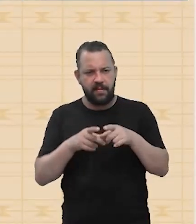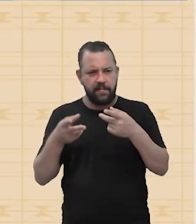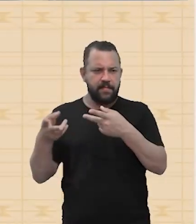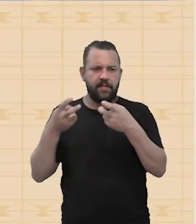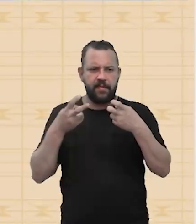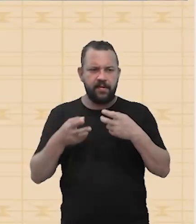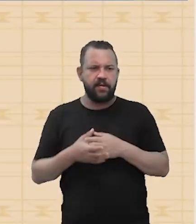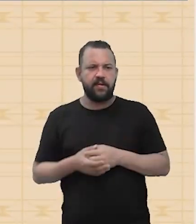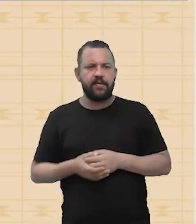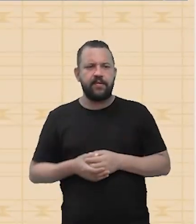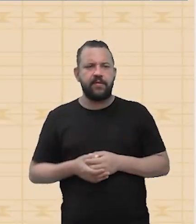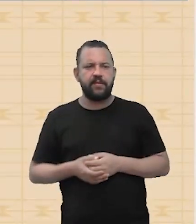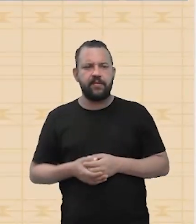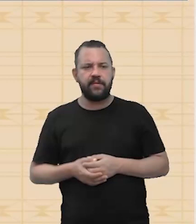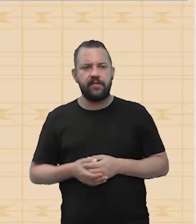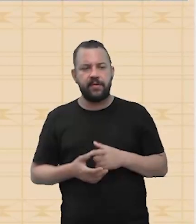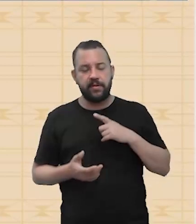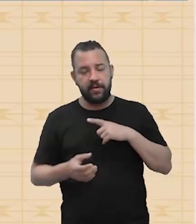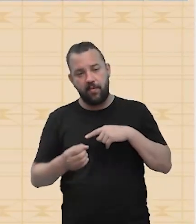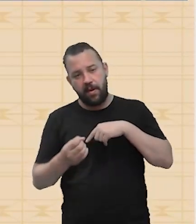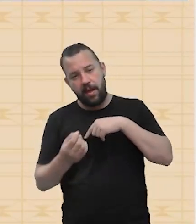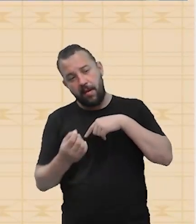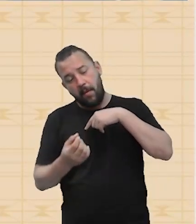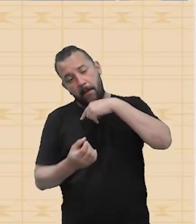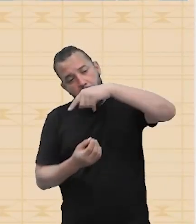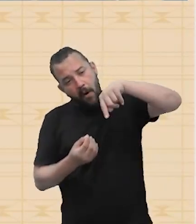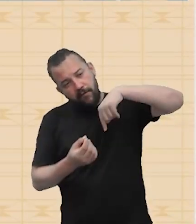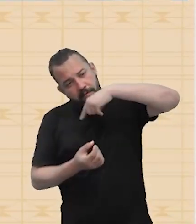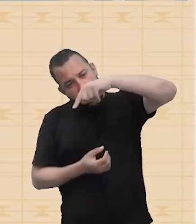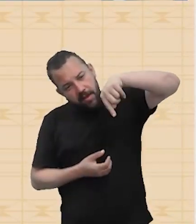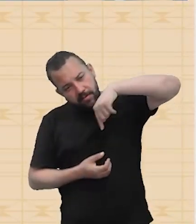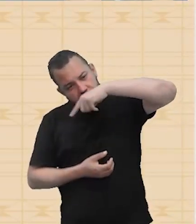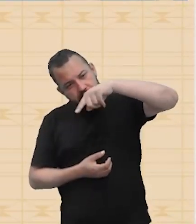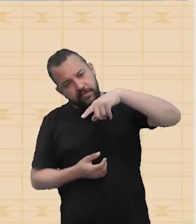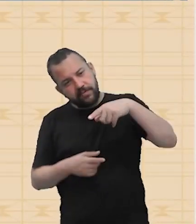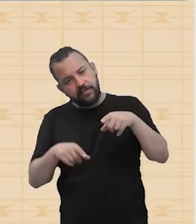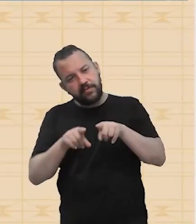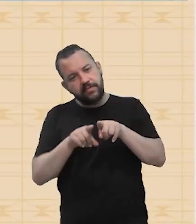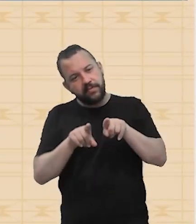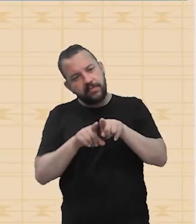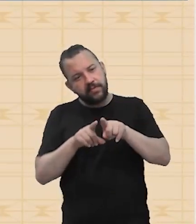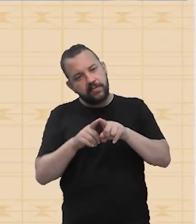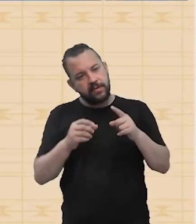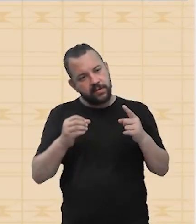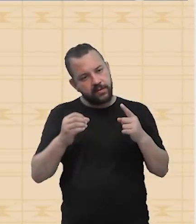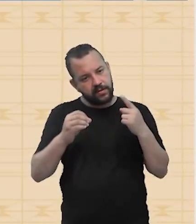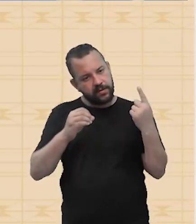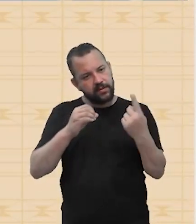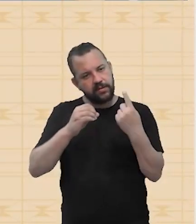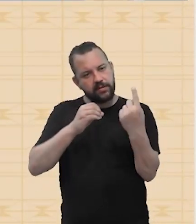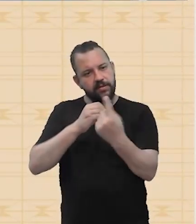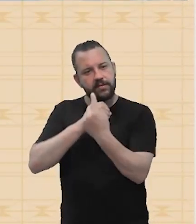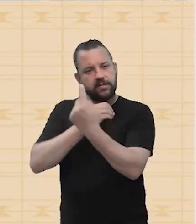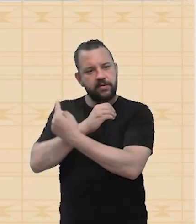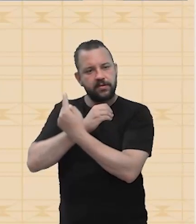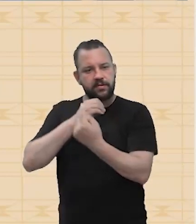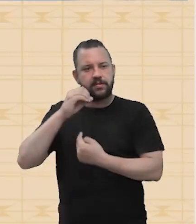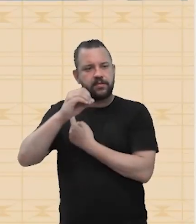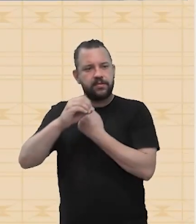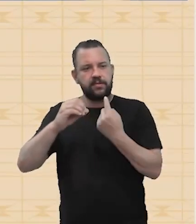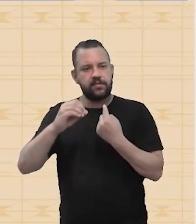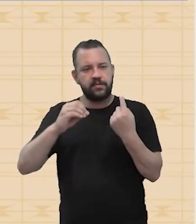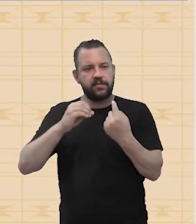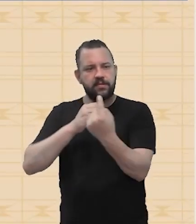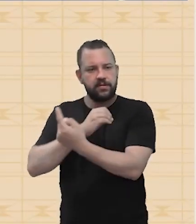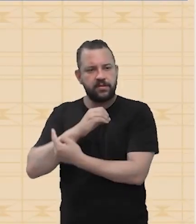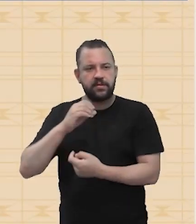só, você vai ter um movimento de translação, o movimento de rotação em torno do seu próprio eixo e o